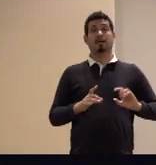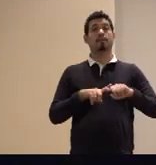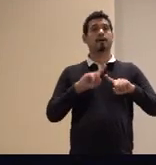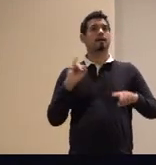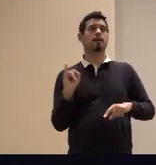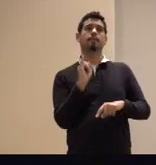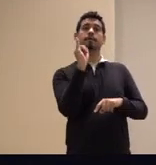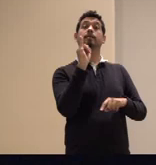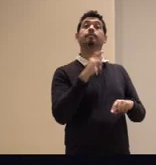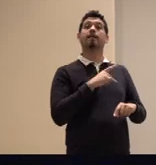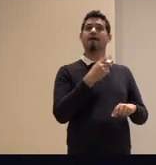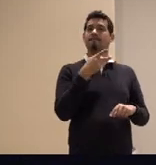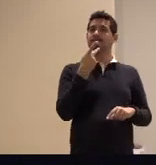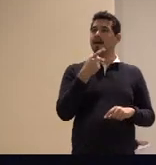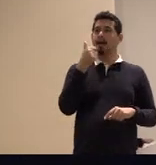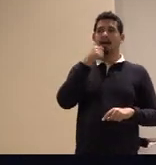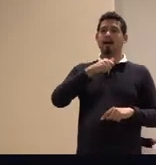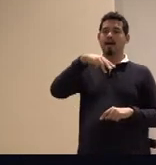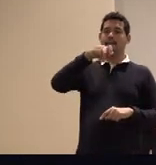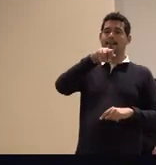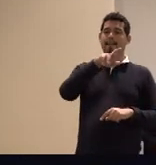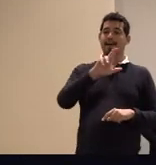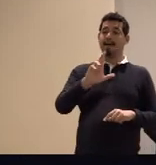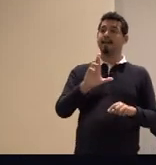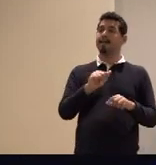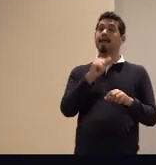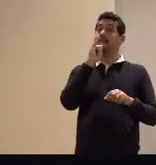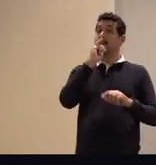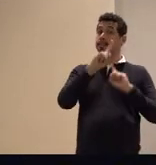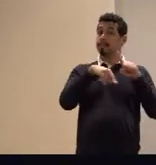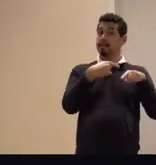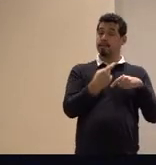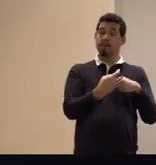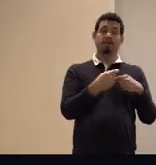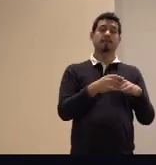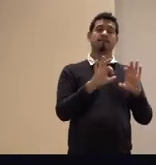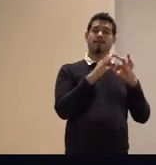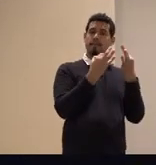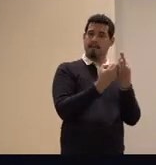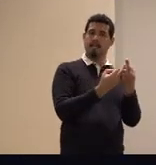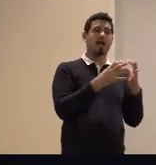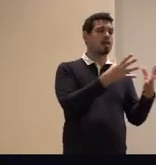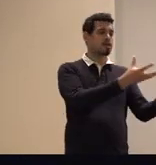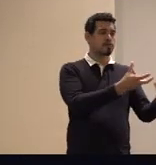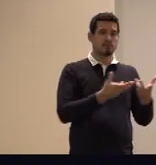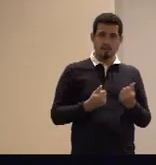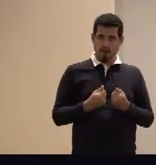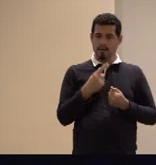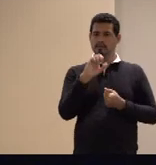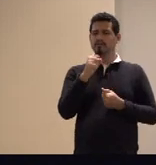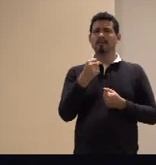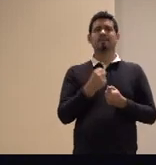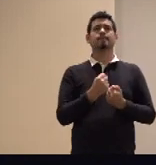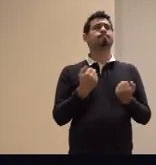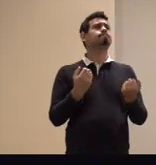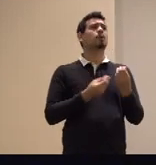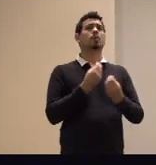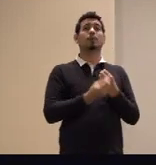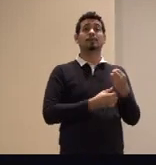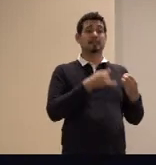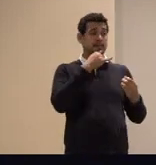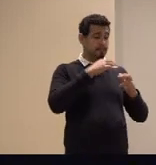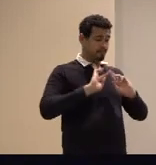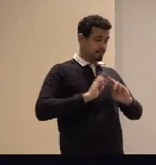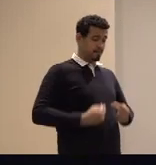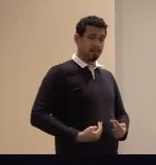também a fala da Maria Cláudia sobre o pós-acolhimento, esse gargalo que a gente fica, né, entre esse ser humano,